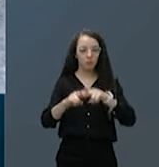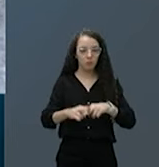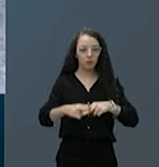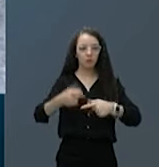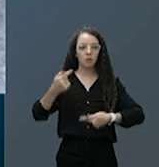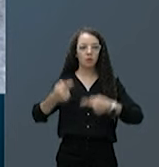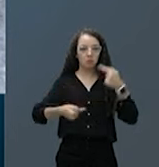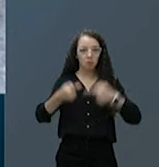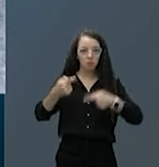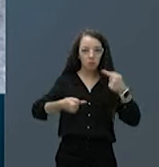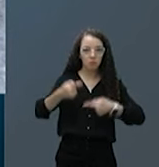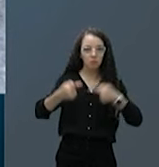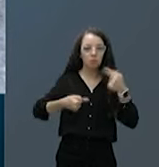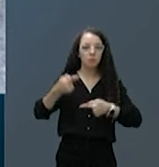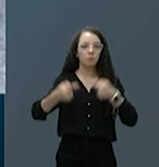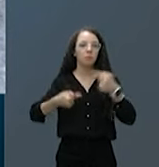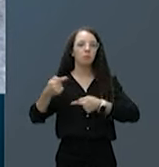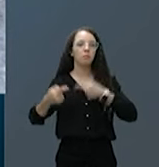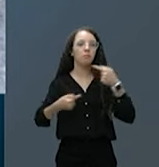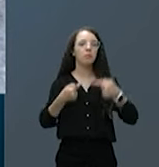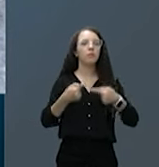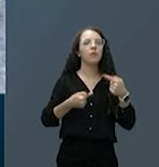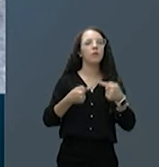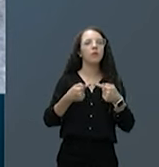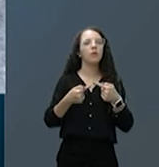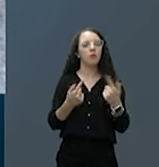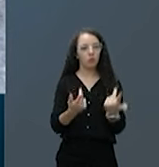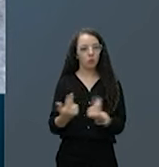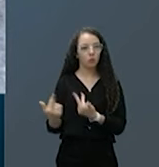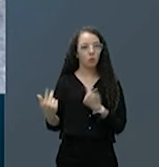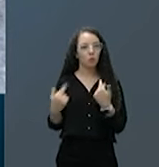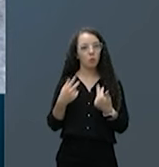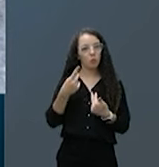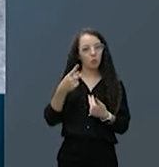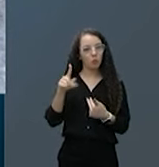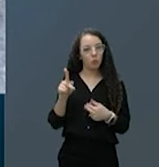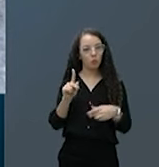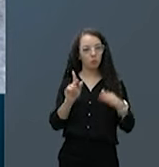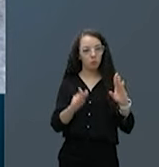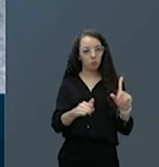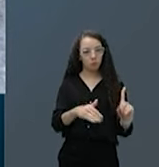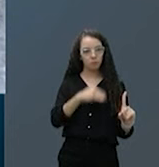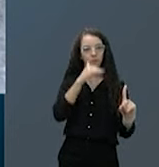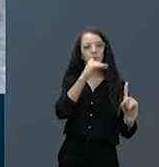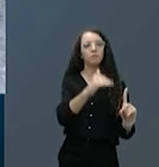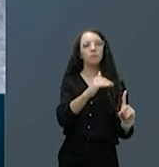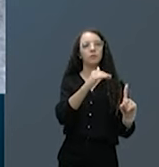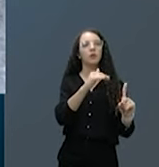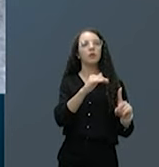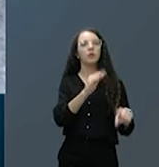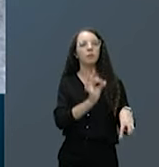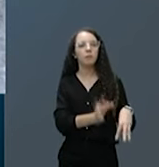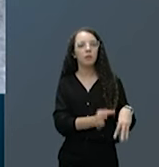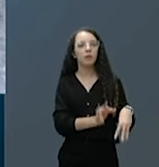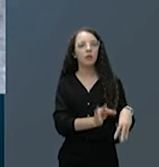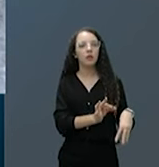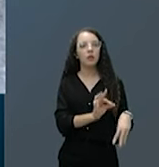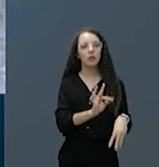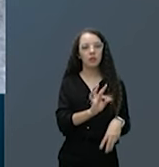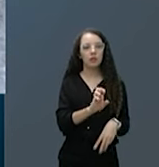inclusive da relatoria de Vossa Excelência, ministra Maria Tereza, mas também do ministro Raul, do ministro Benedito.